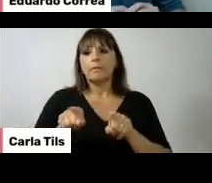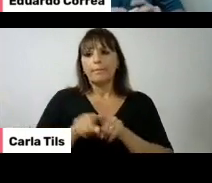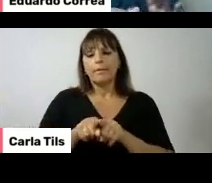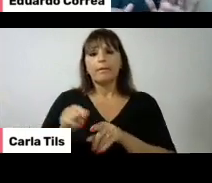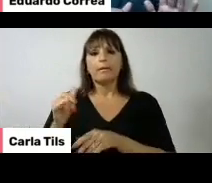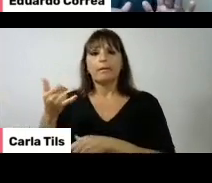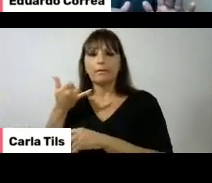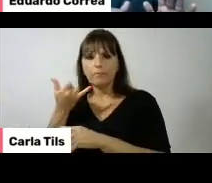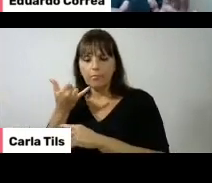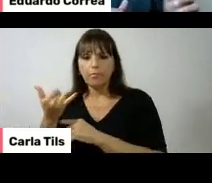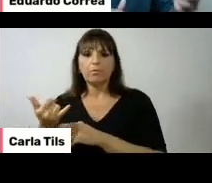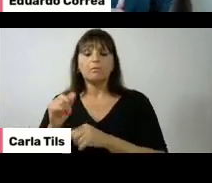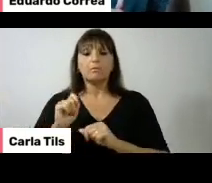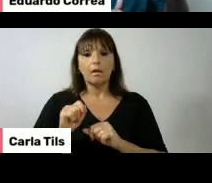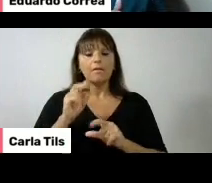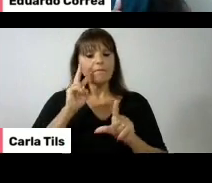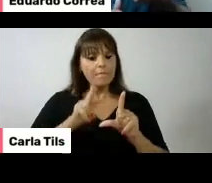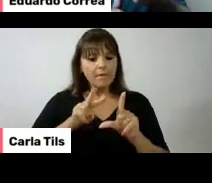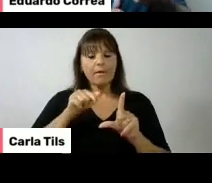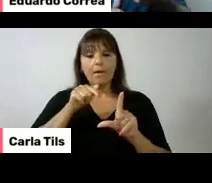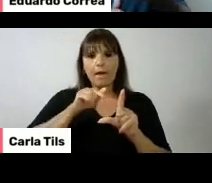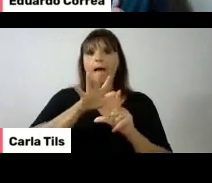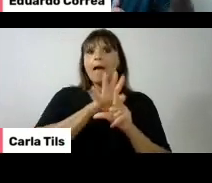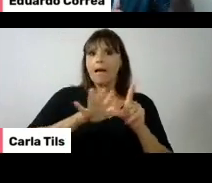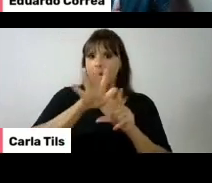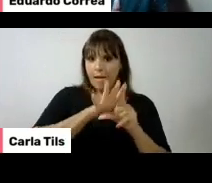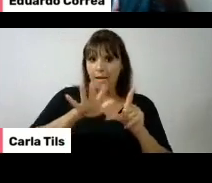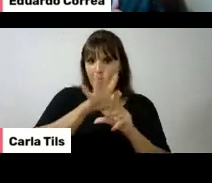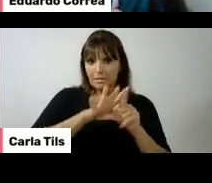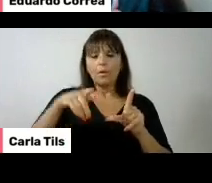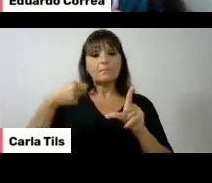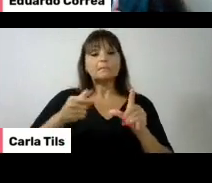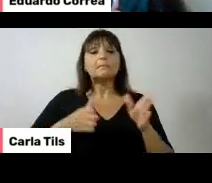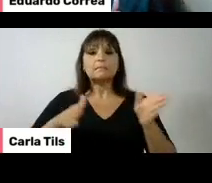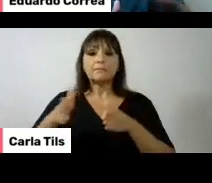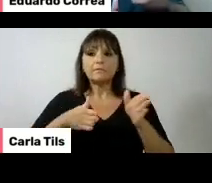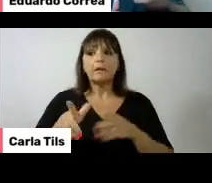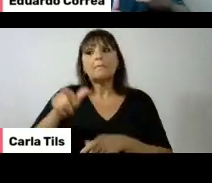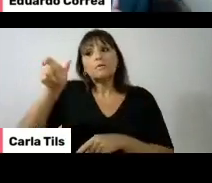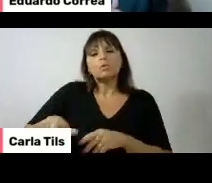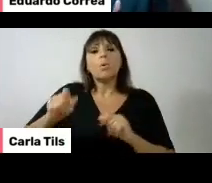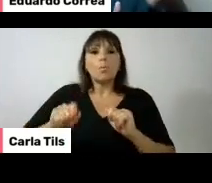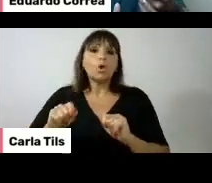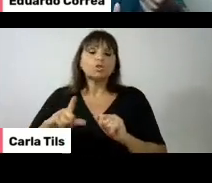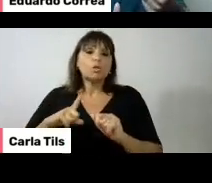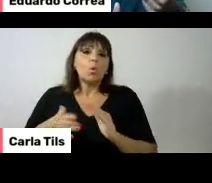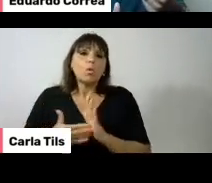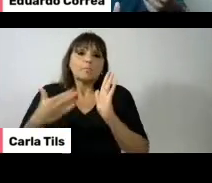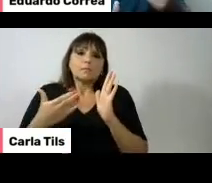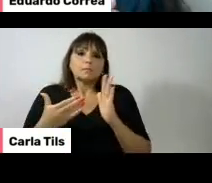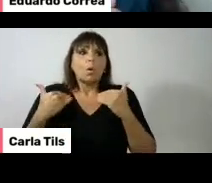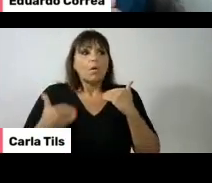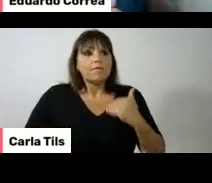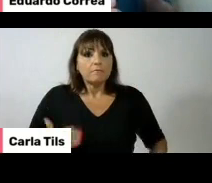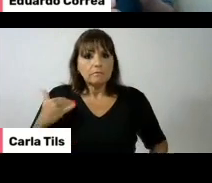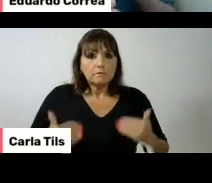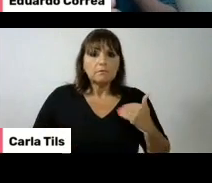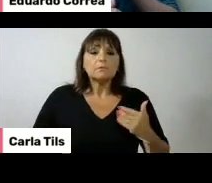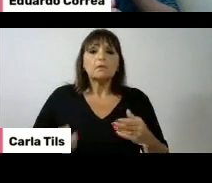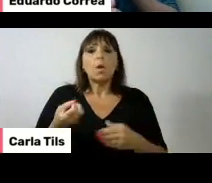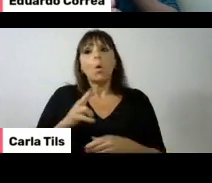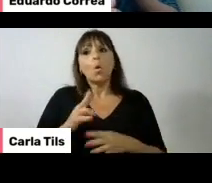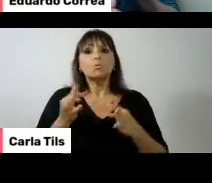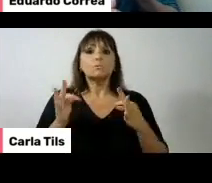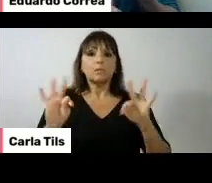aí eu comecei falando, uma pessoa pode ter alguma limitação, pode ser ela física ou não, pode ser tecnológica. E esse